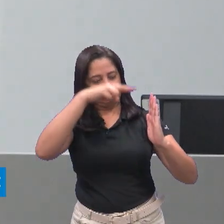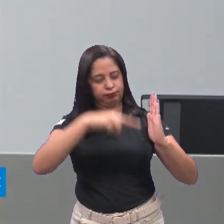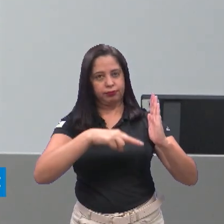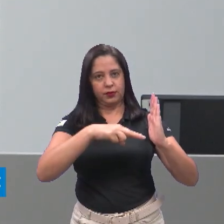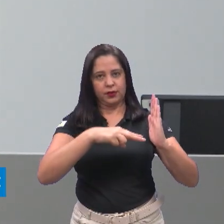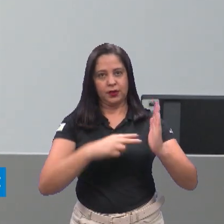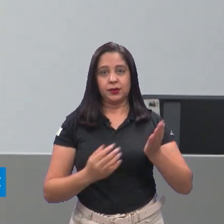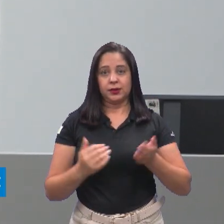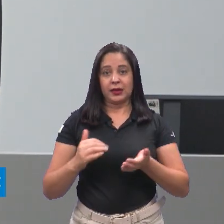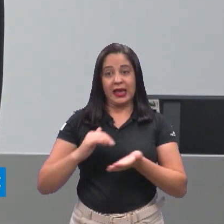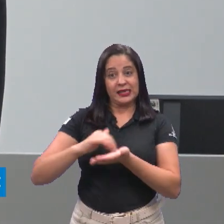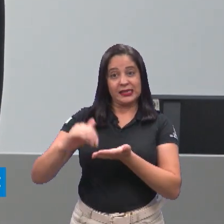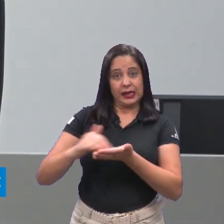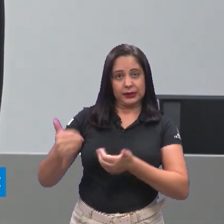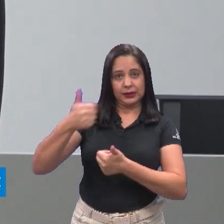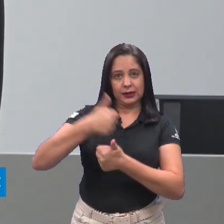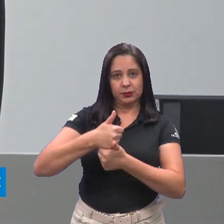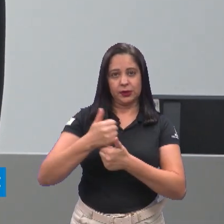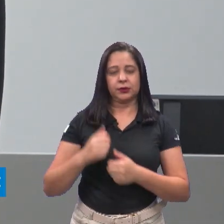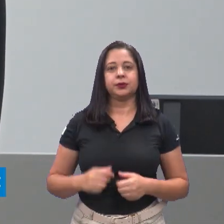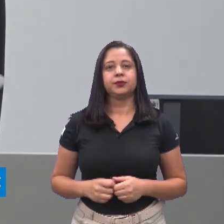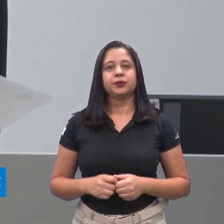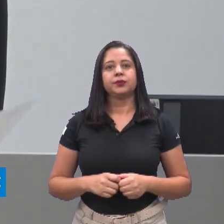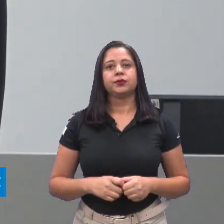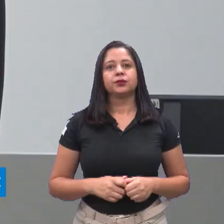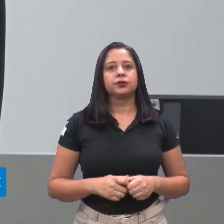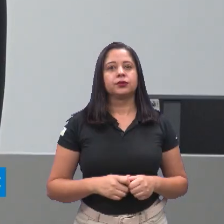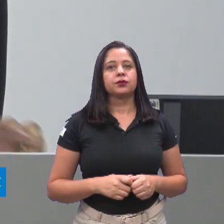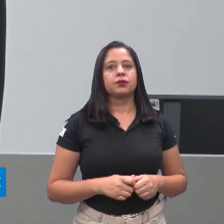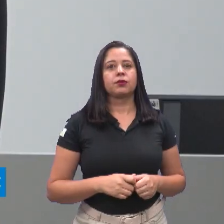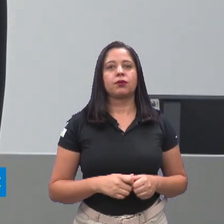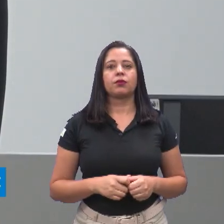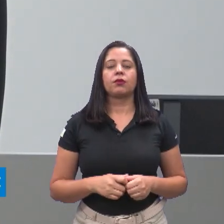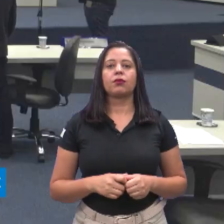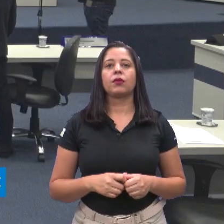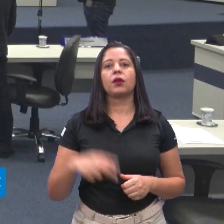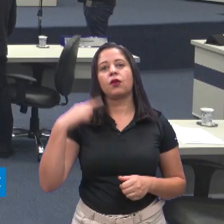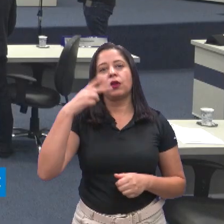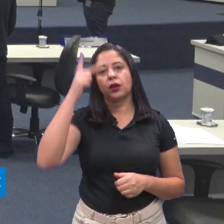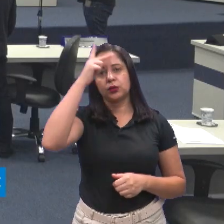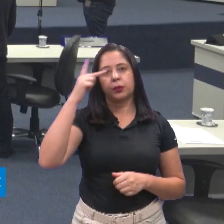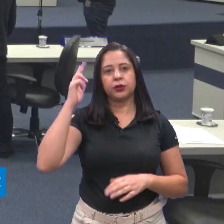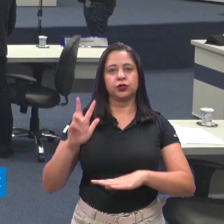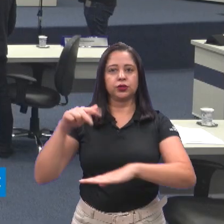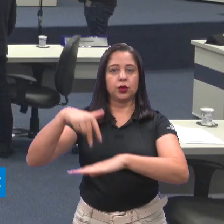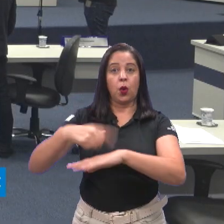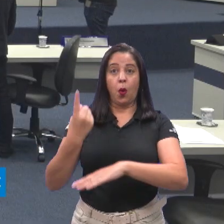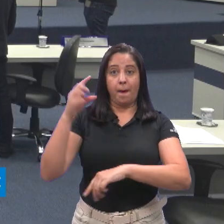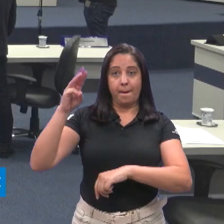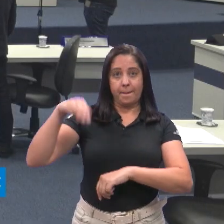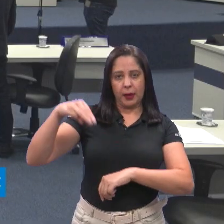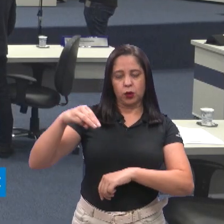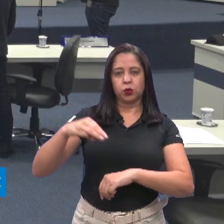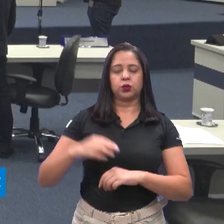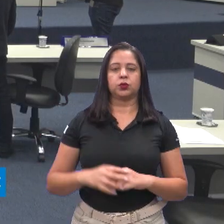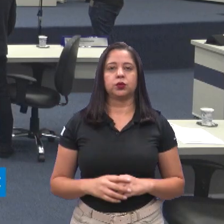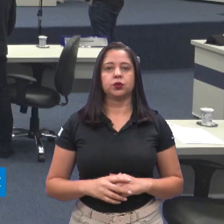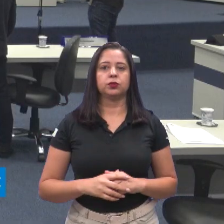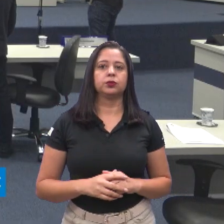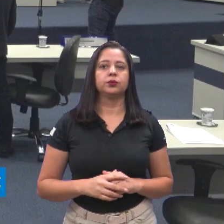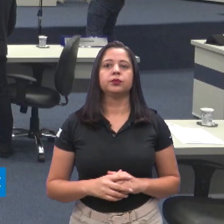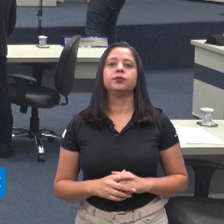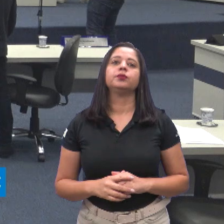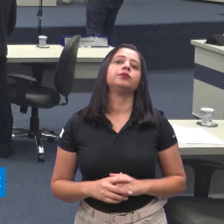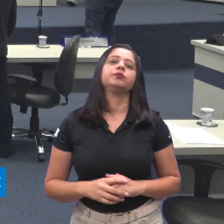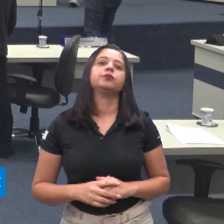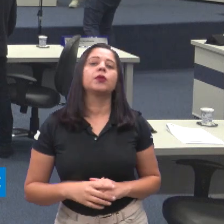secretariar a mesa diretora. Questão de ordem, vereador Fernando Petiti. Por tempo de 1 minuto, vereador. Boa tarde, presidente. Vou tentar ser rápido aqui.